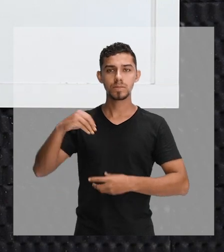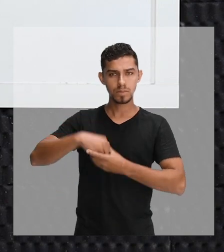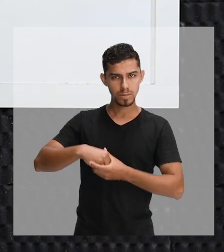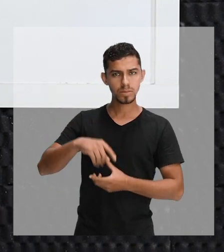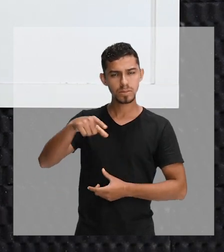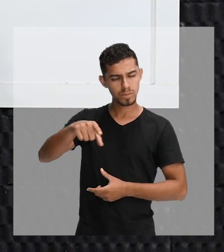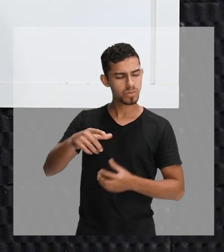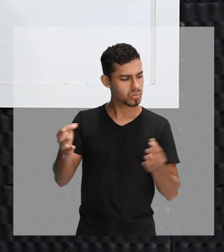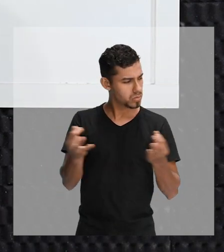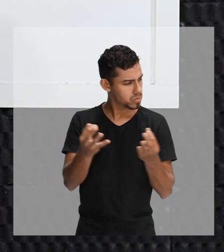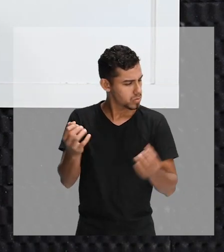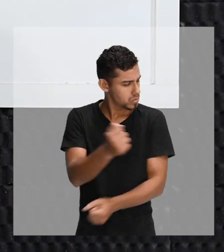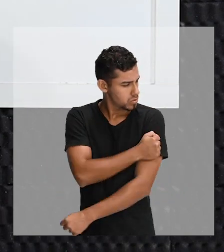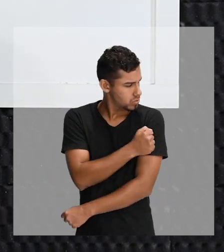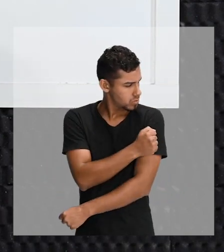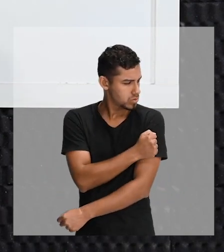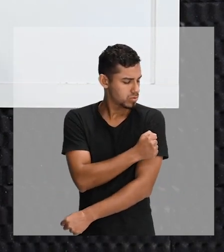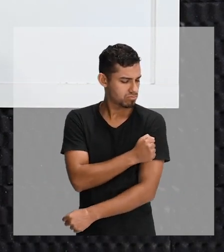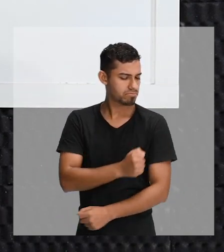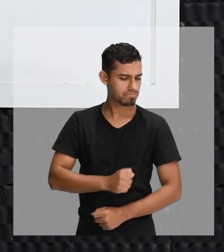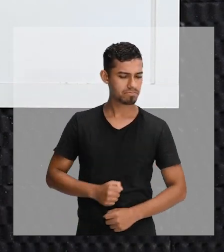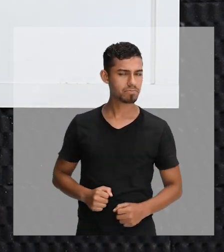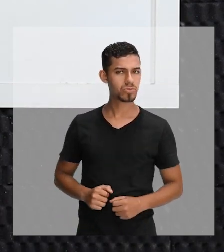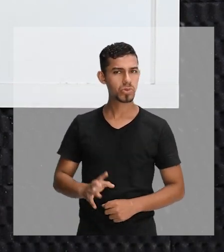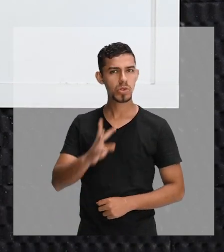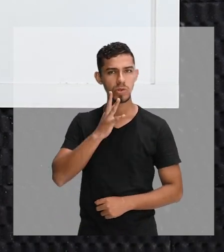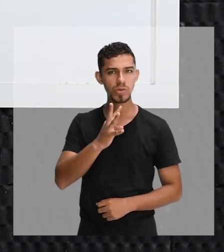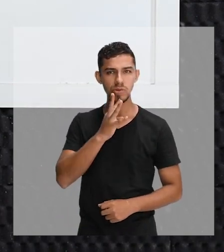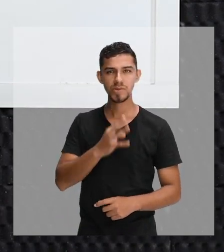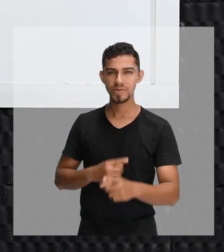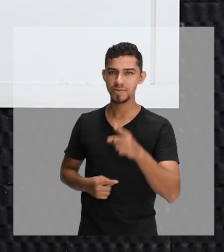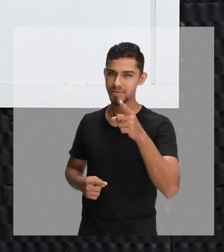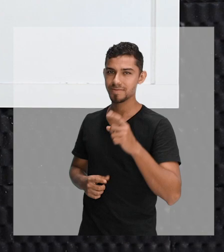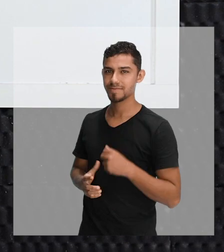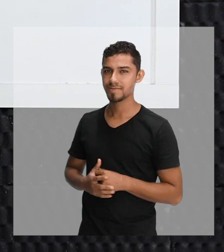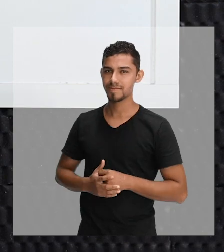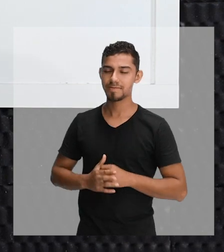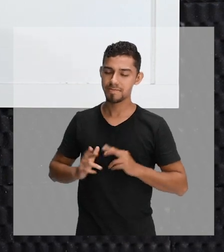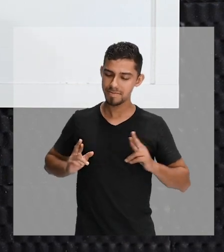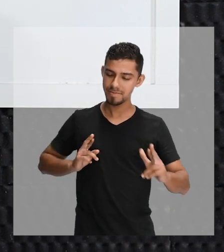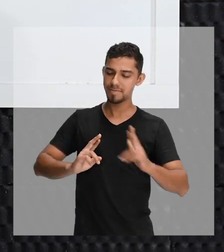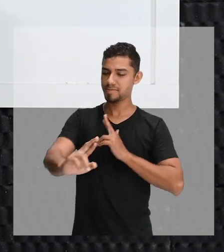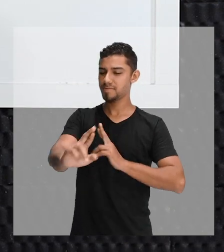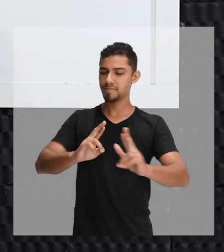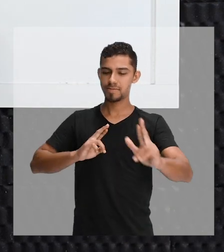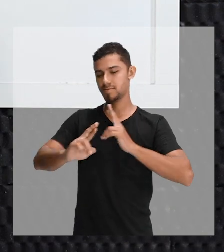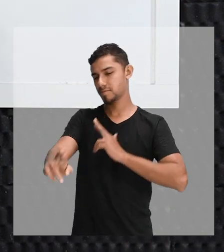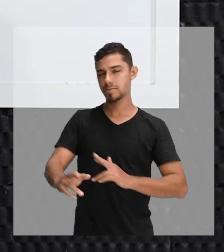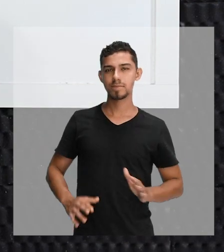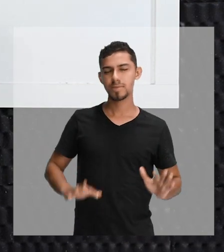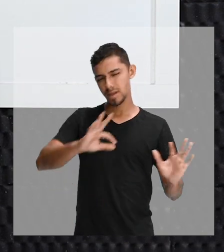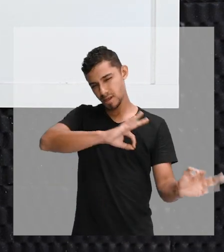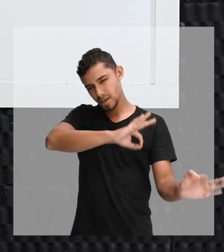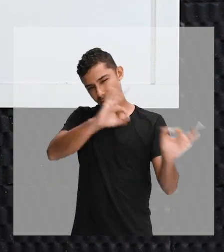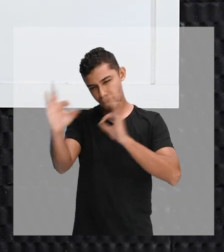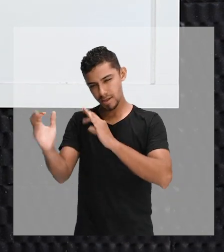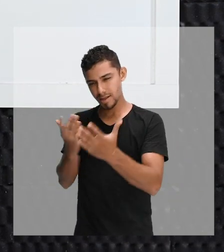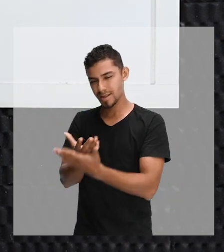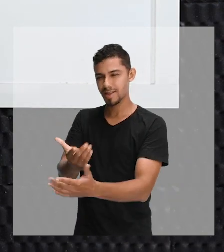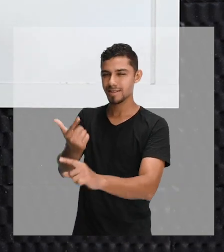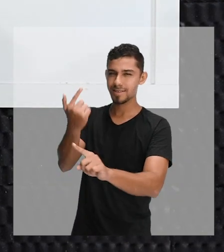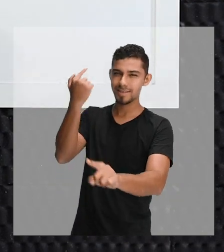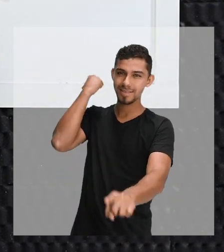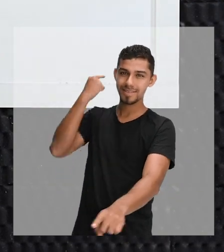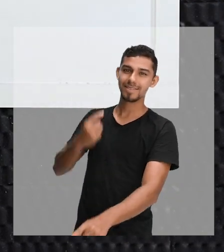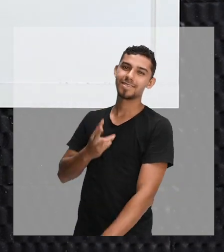aluno, você é a sumidade. Eu conheço você. Nós já temos uma relação desde as videoaulas anteriores. Lembra? Interativando, sei